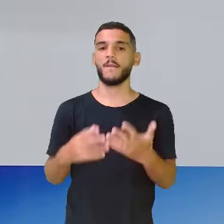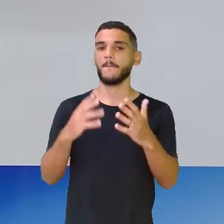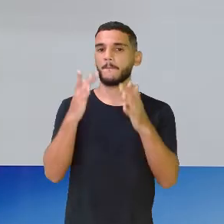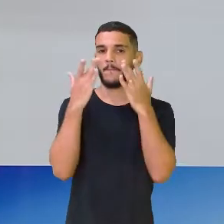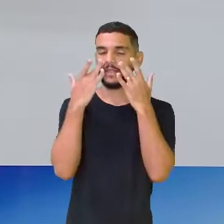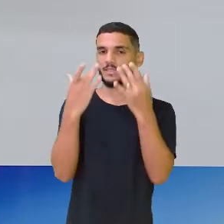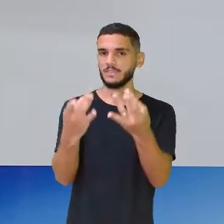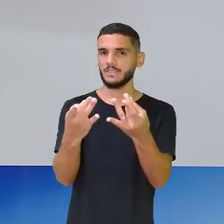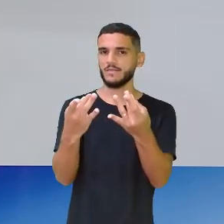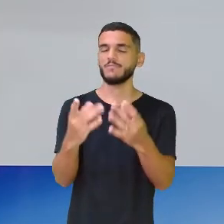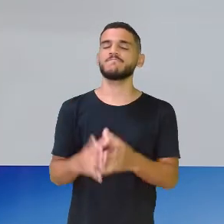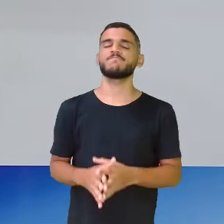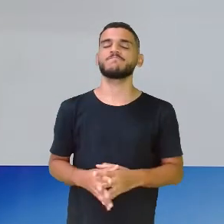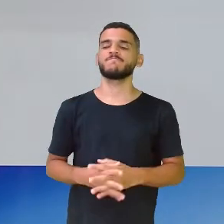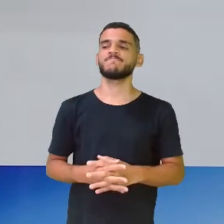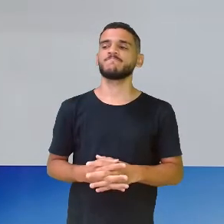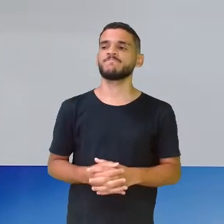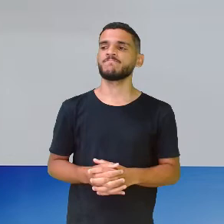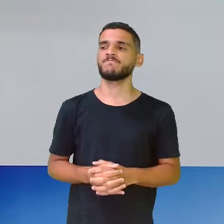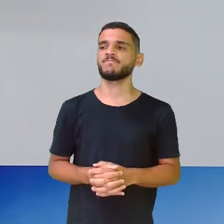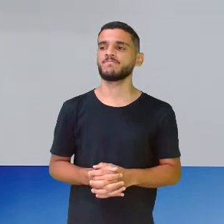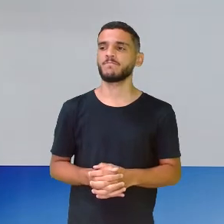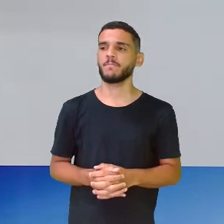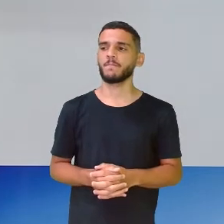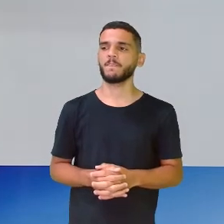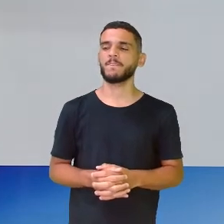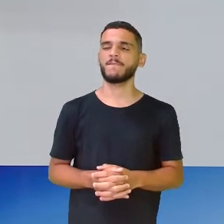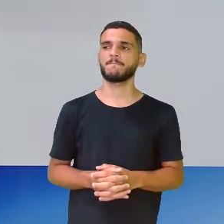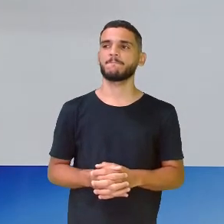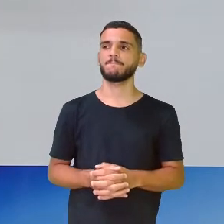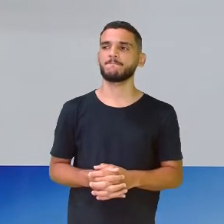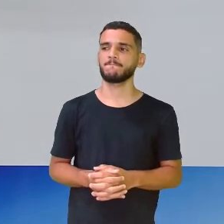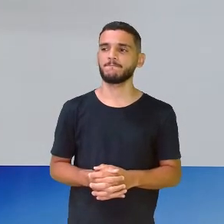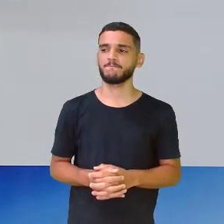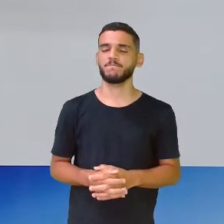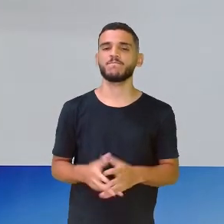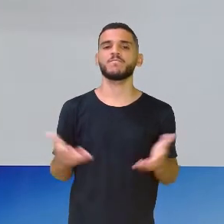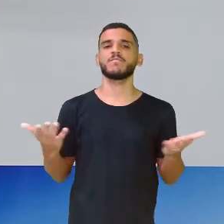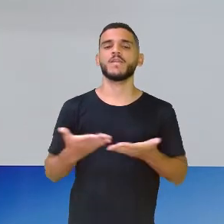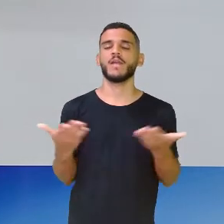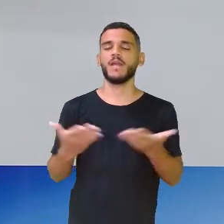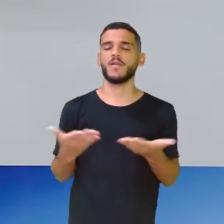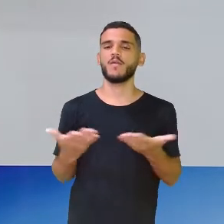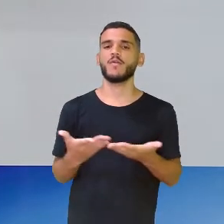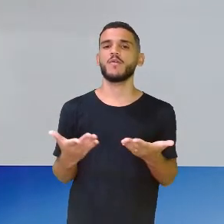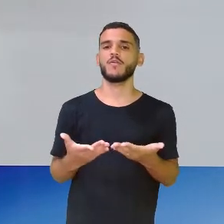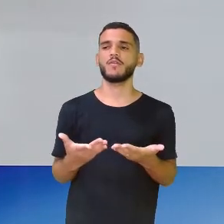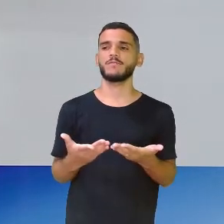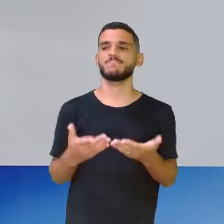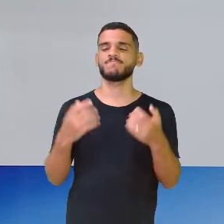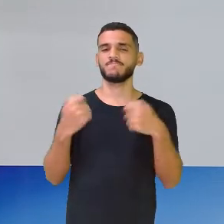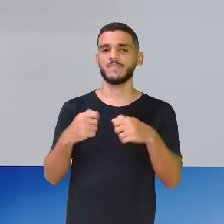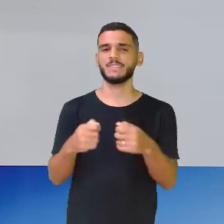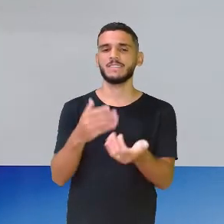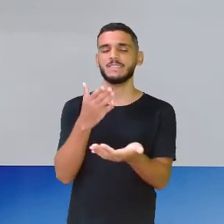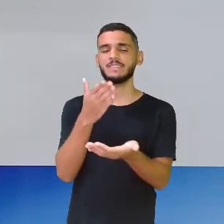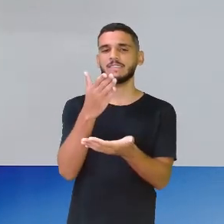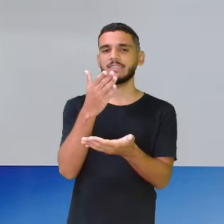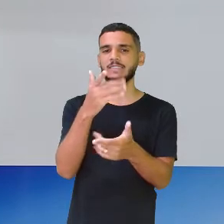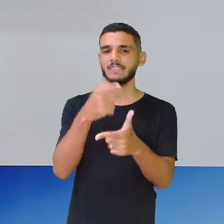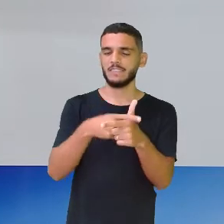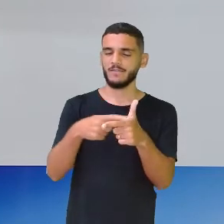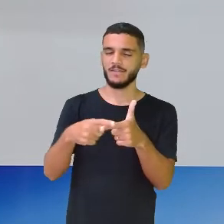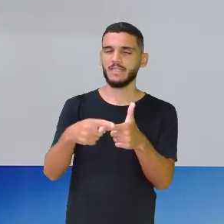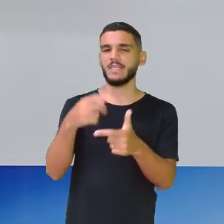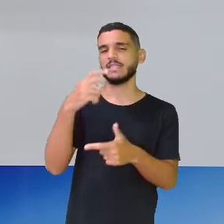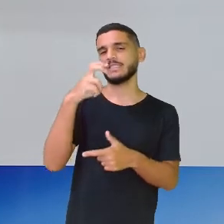atenção, meu inteiro. Meu inteiro. Só que dessa vez eu vou dividir em